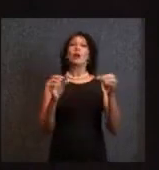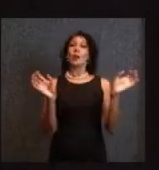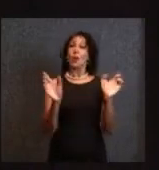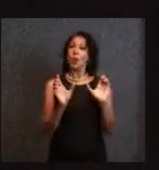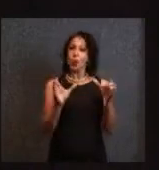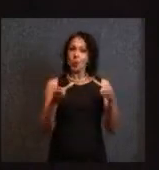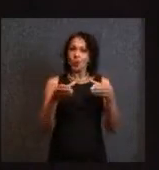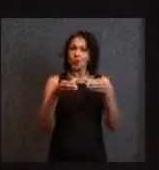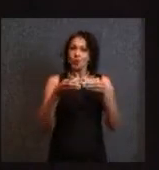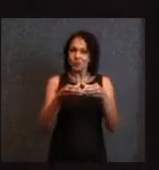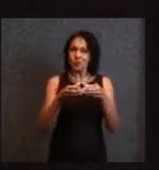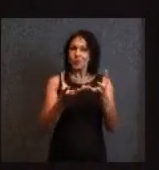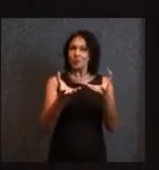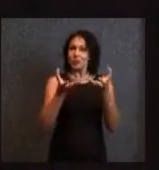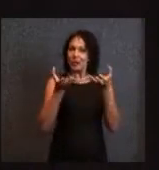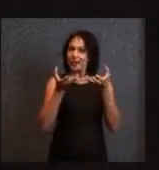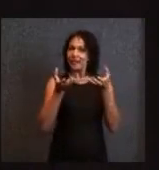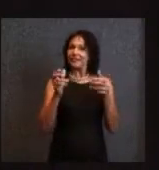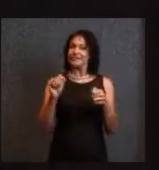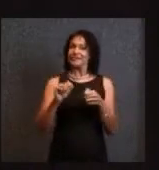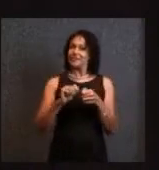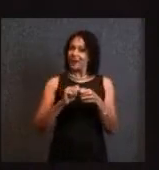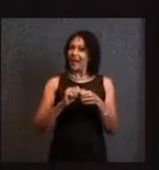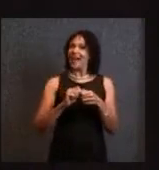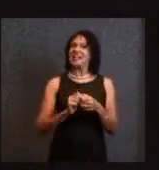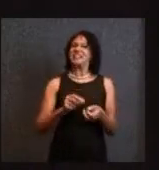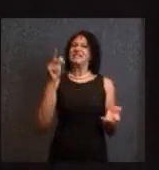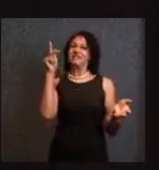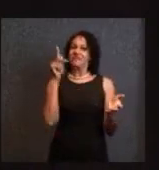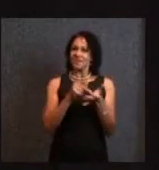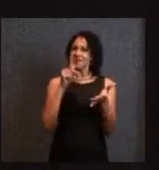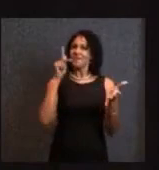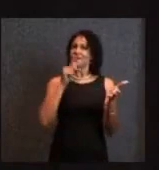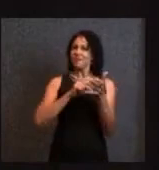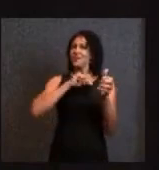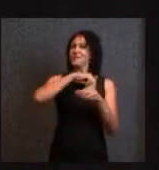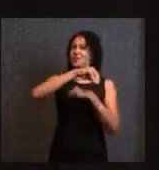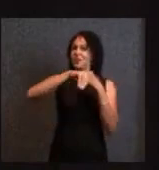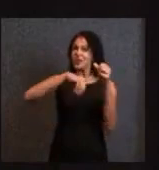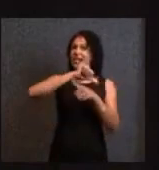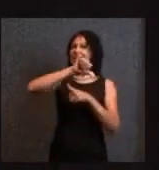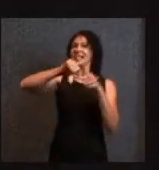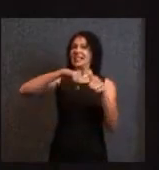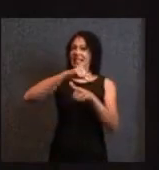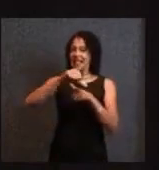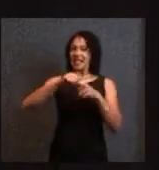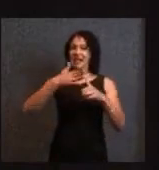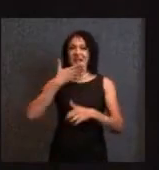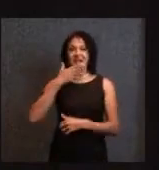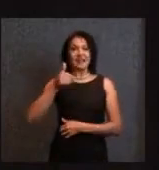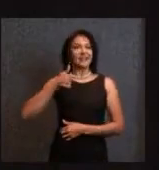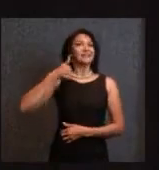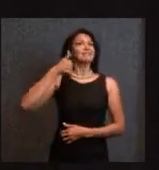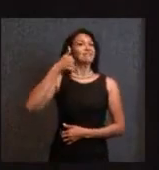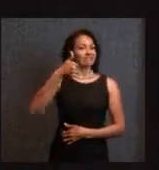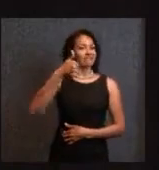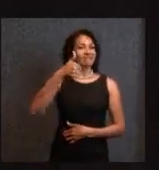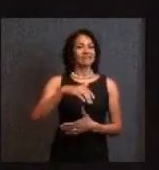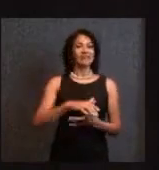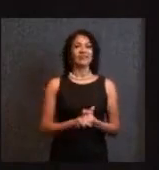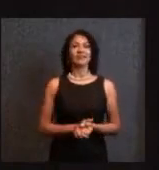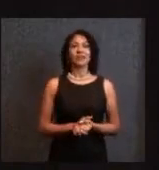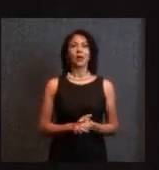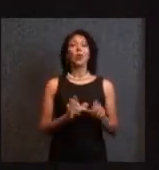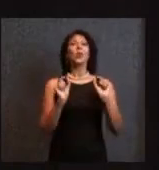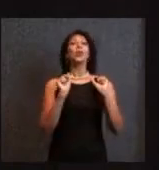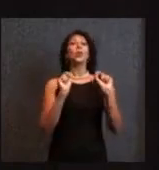querem iniciar um processo real de mudança e de mudança para melhor. E o que é